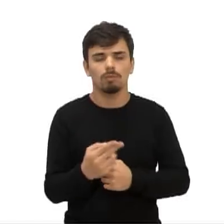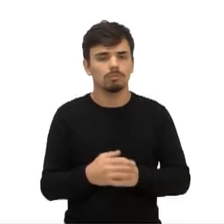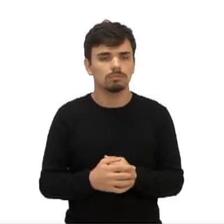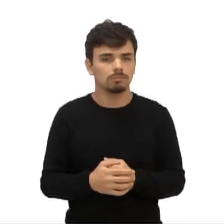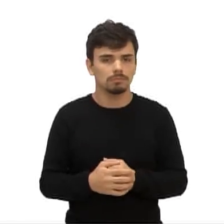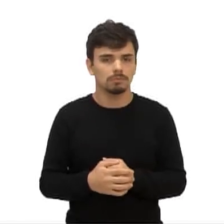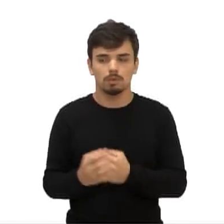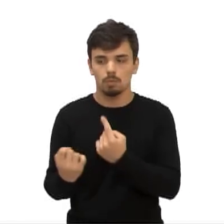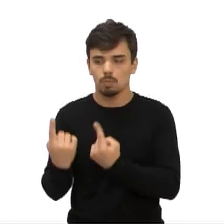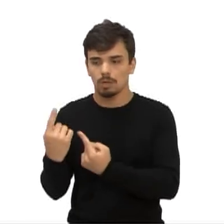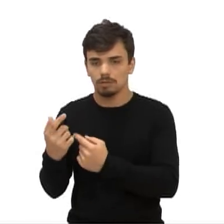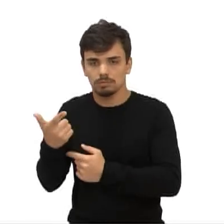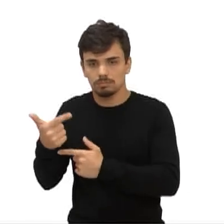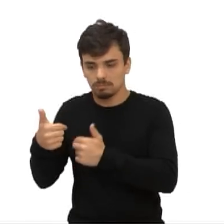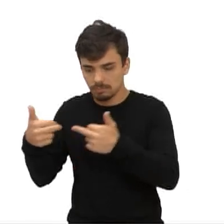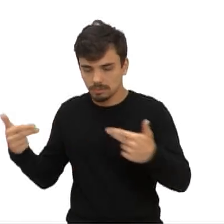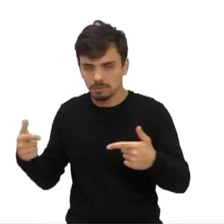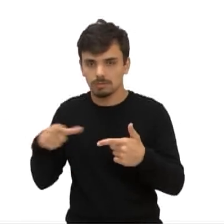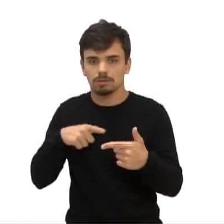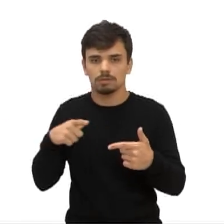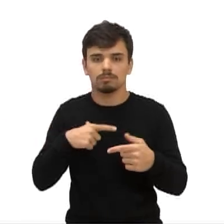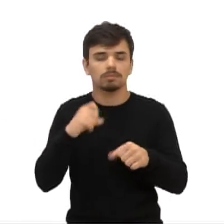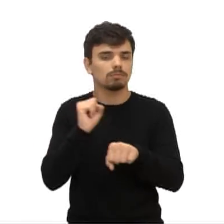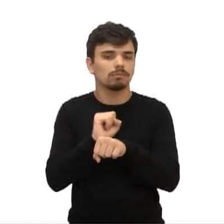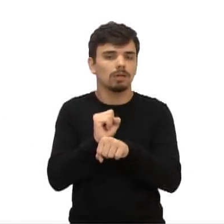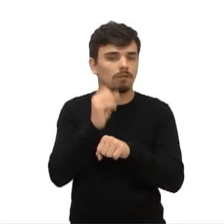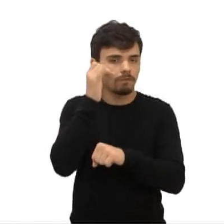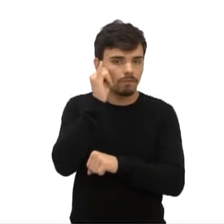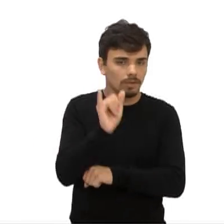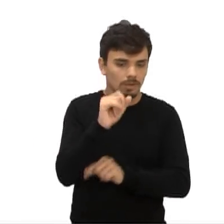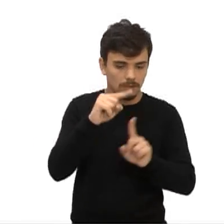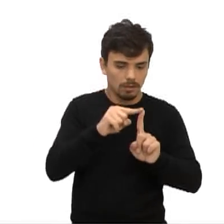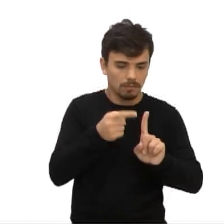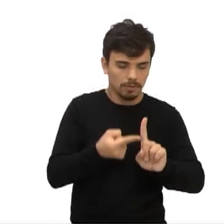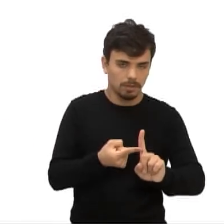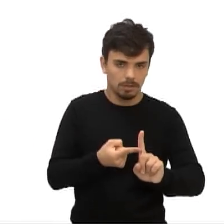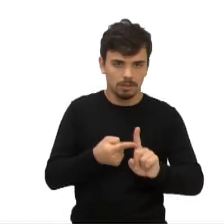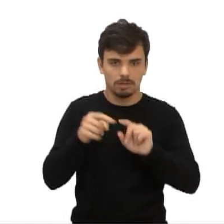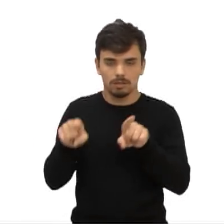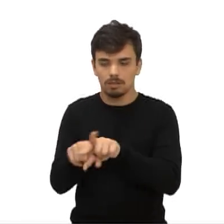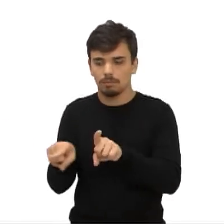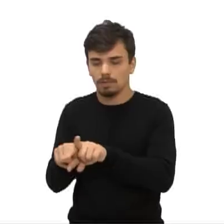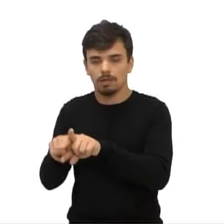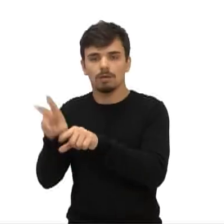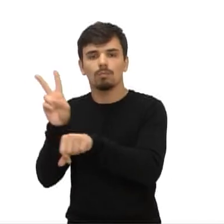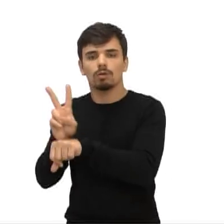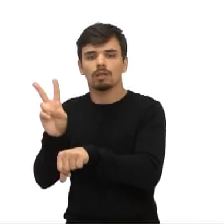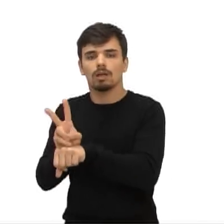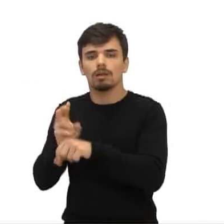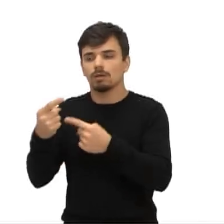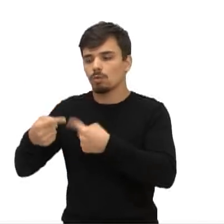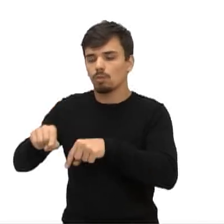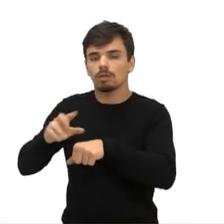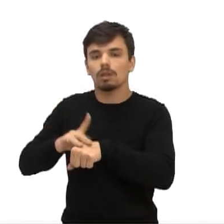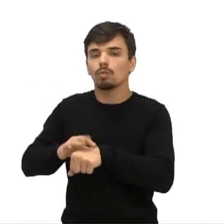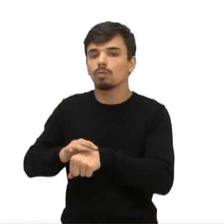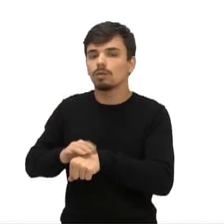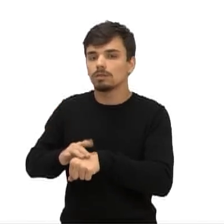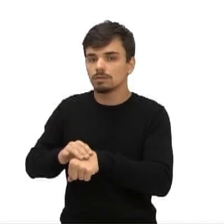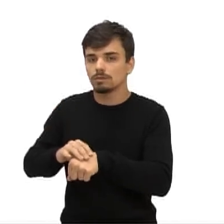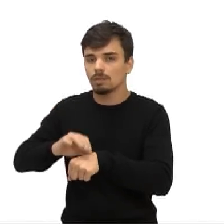além de proteger contra uma gravidez indesejada, também protegem contra as ISTs, que são